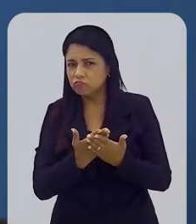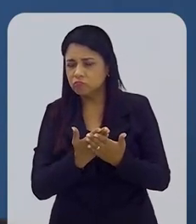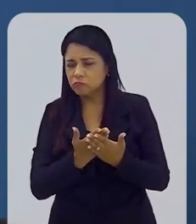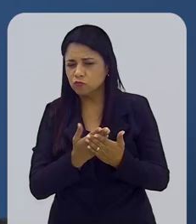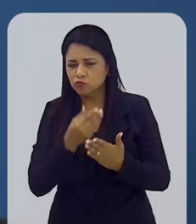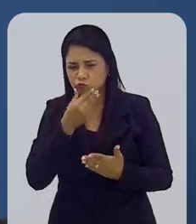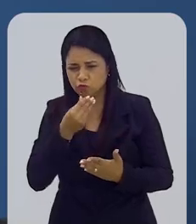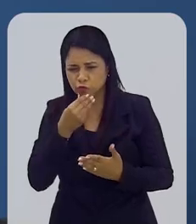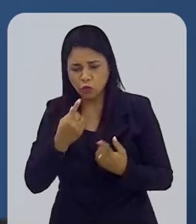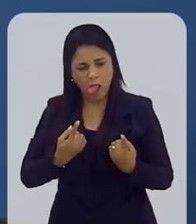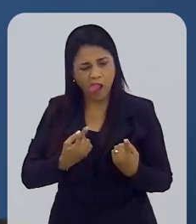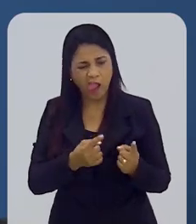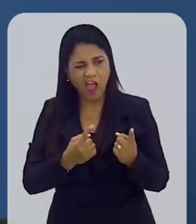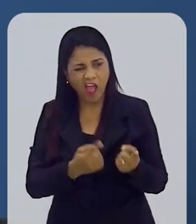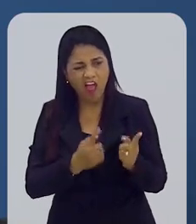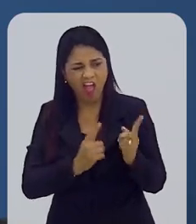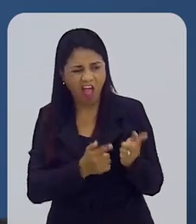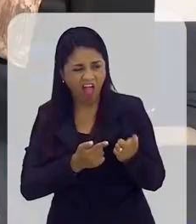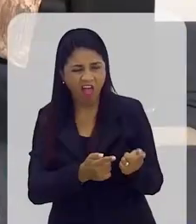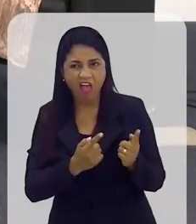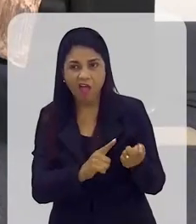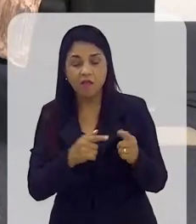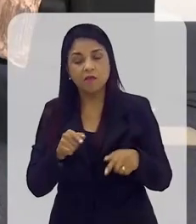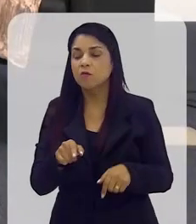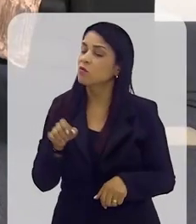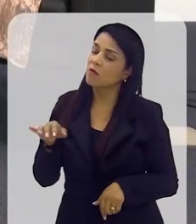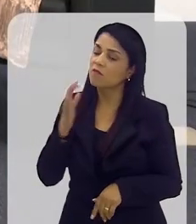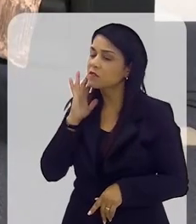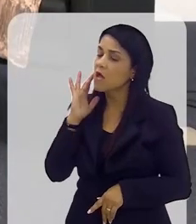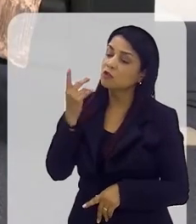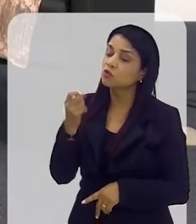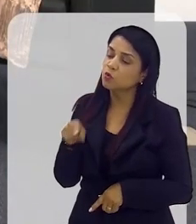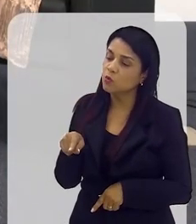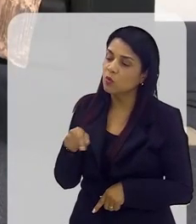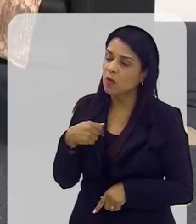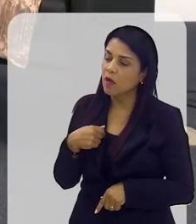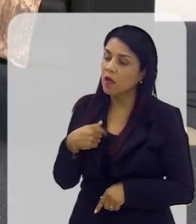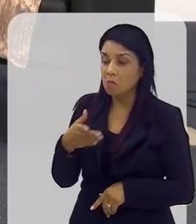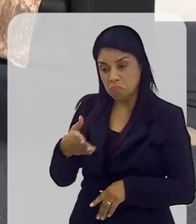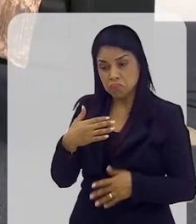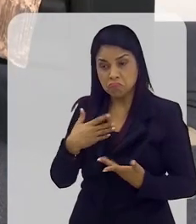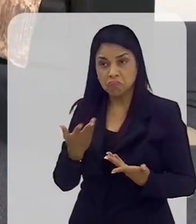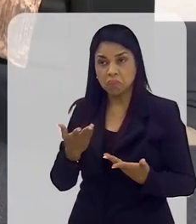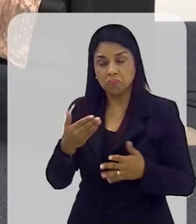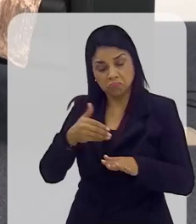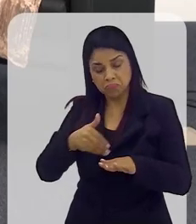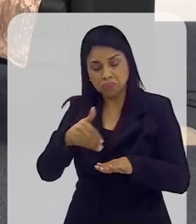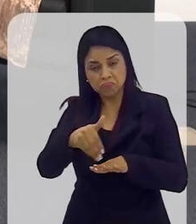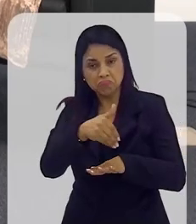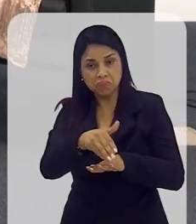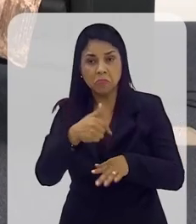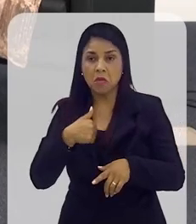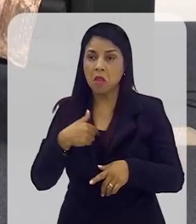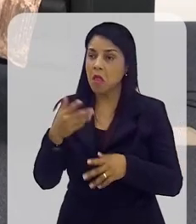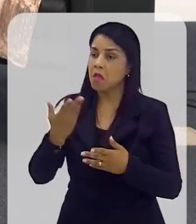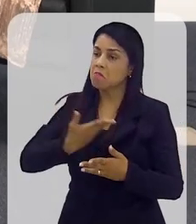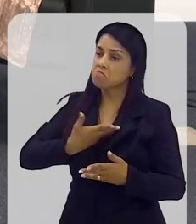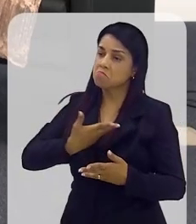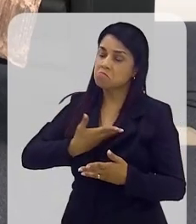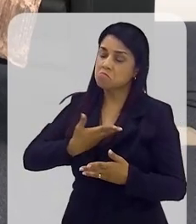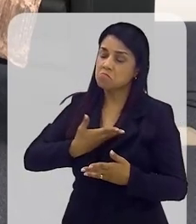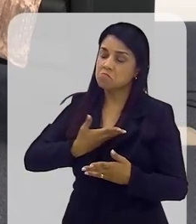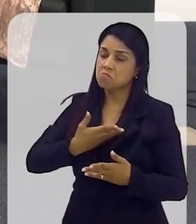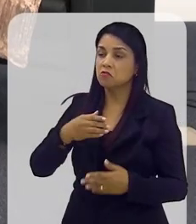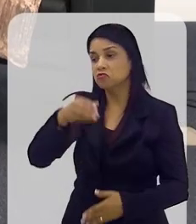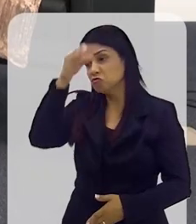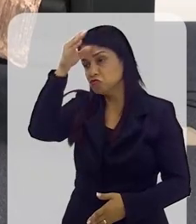outros meninos ficaram zoando. E eu falei assim, e o que, que você achou disso? Ele falou assim, eu acho que ele é igual o tio Marcelinho, que é meu melhor amigo, que é gay,